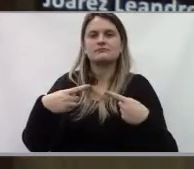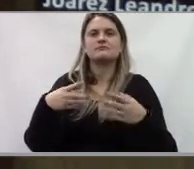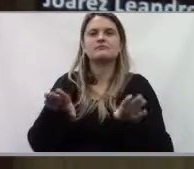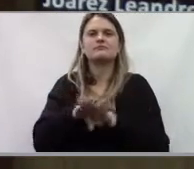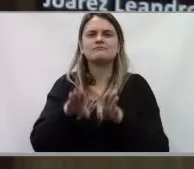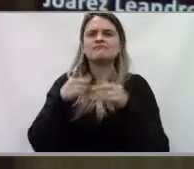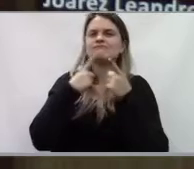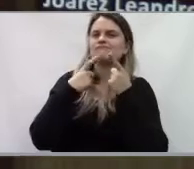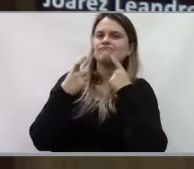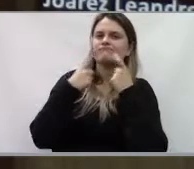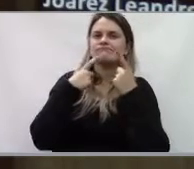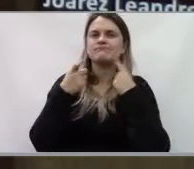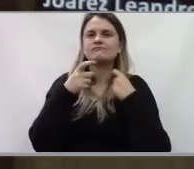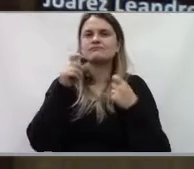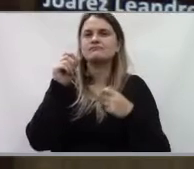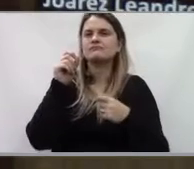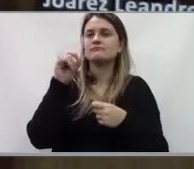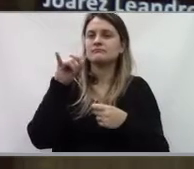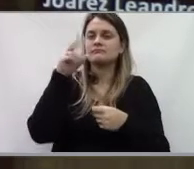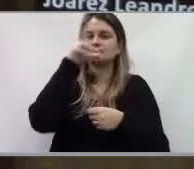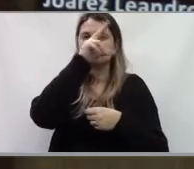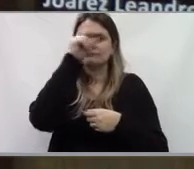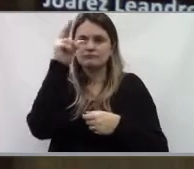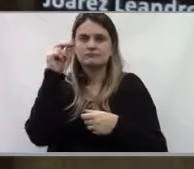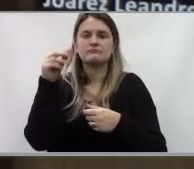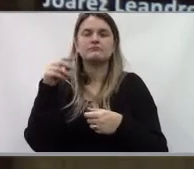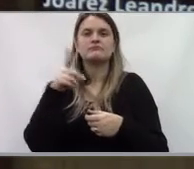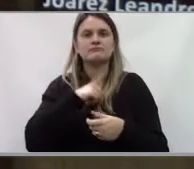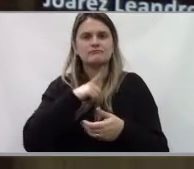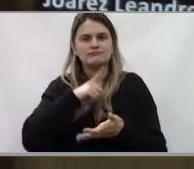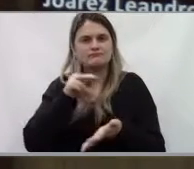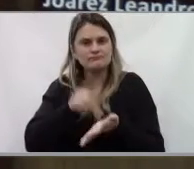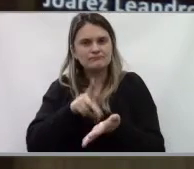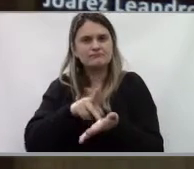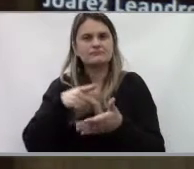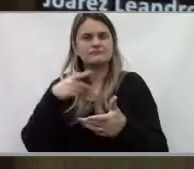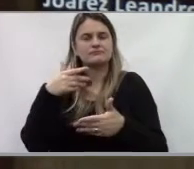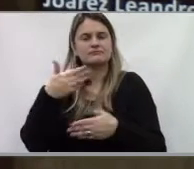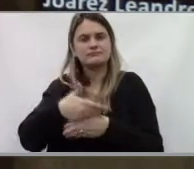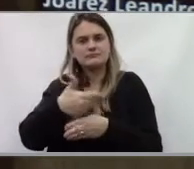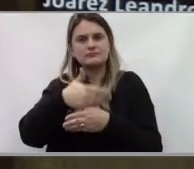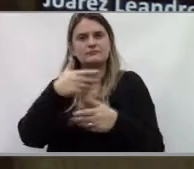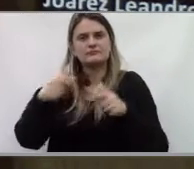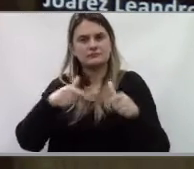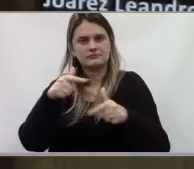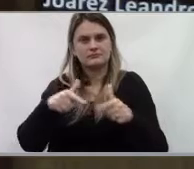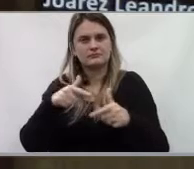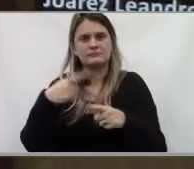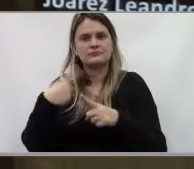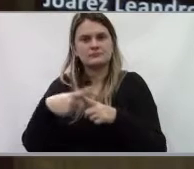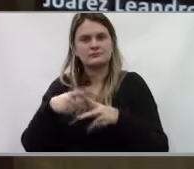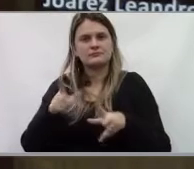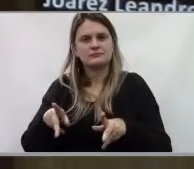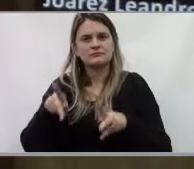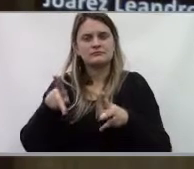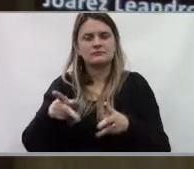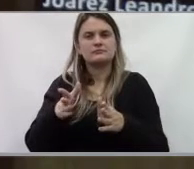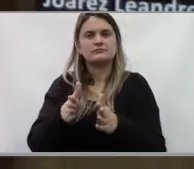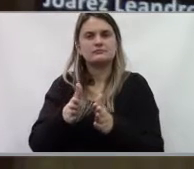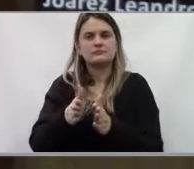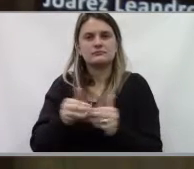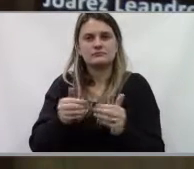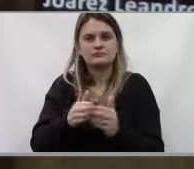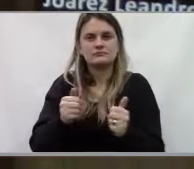e dando nosso crivo para que o Executivo realmente execute aquela obra, que é um pedido do